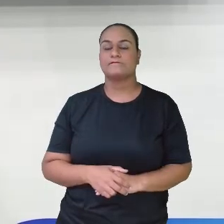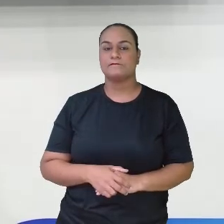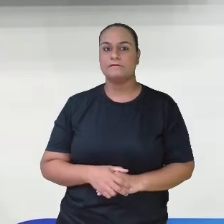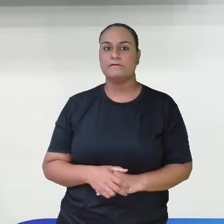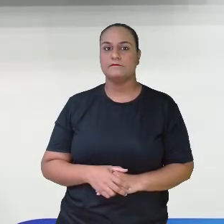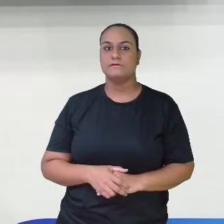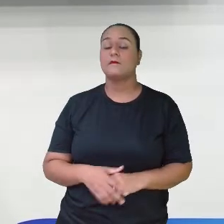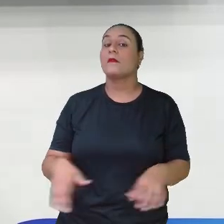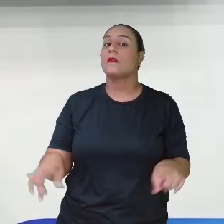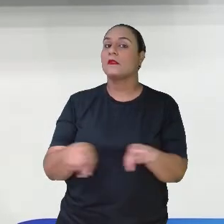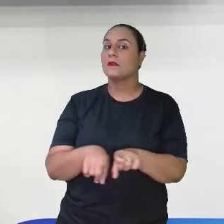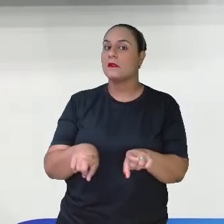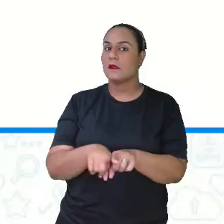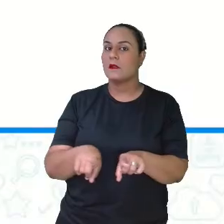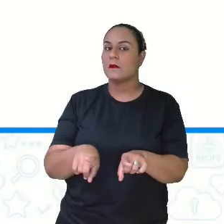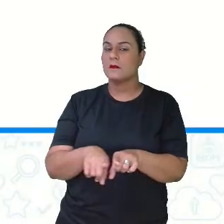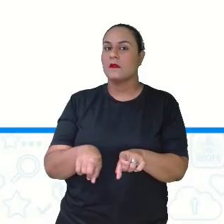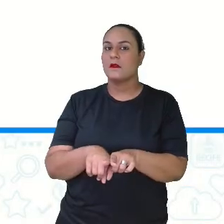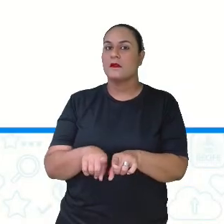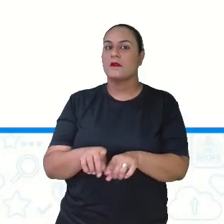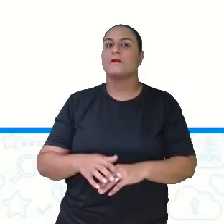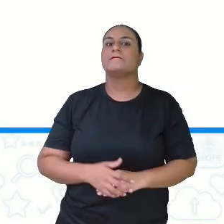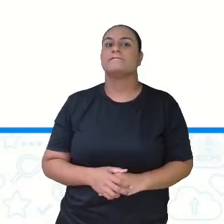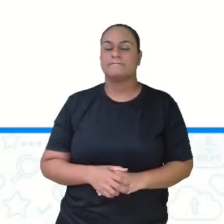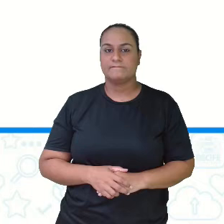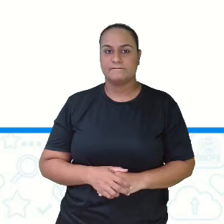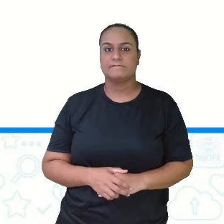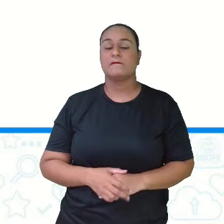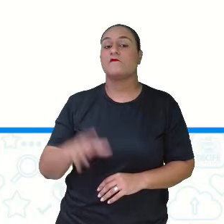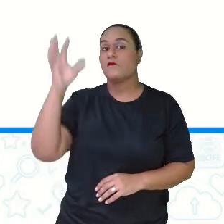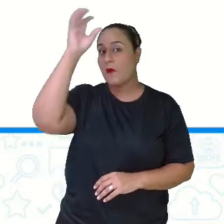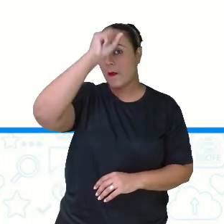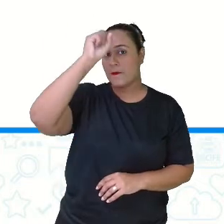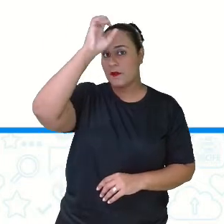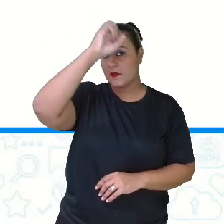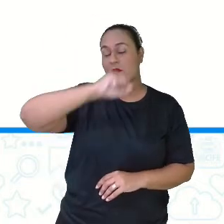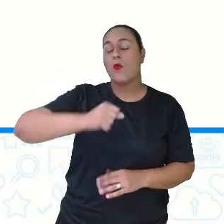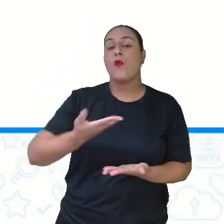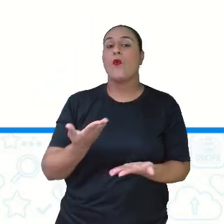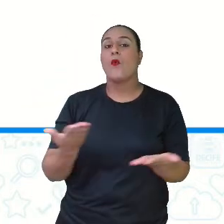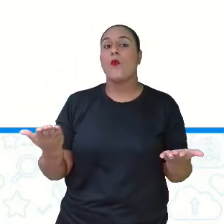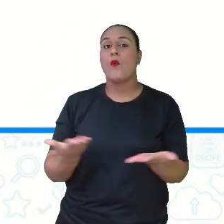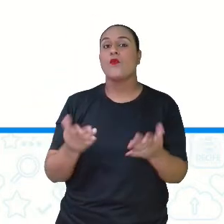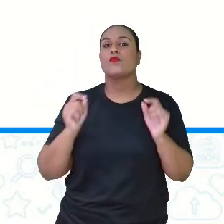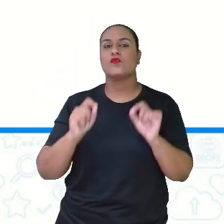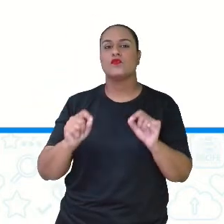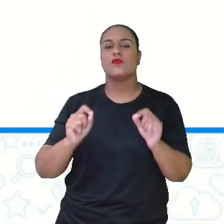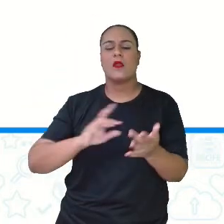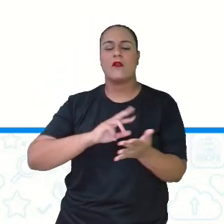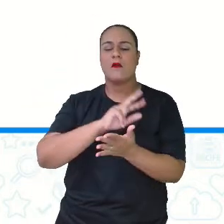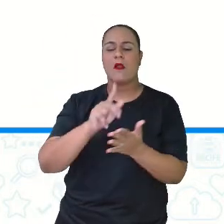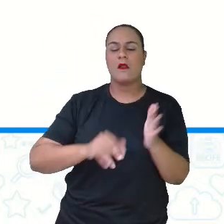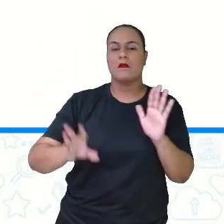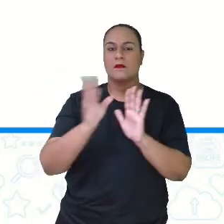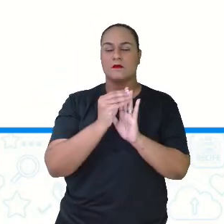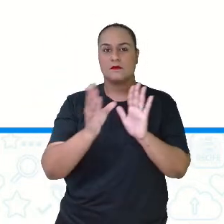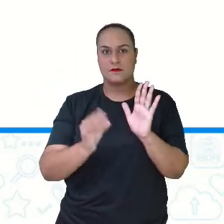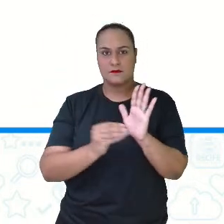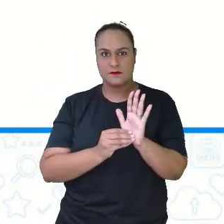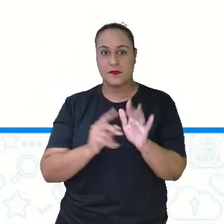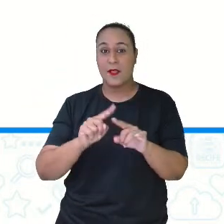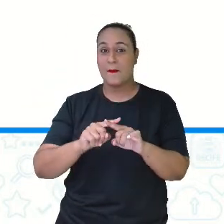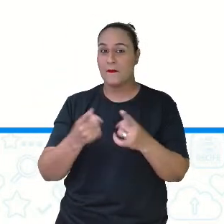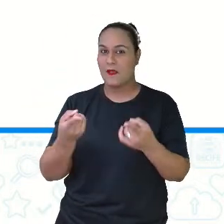A gente também vai vamos aprender hoje, né, vários conteúdos, mas